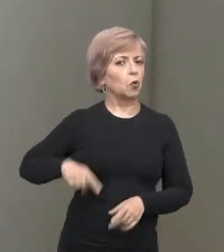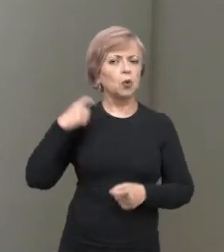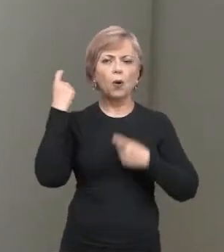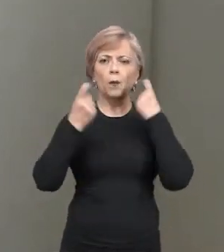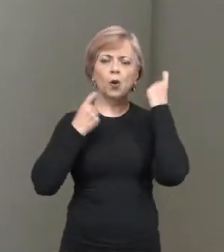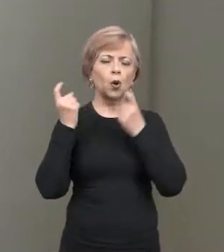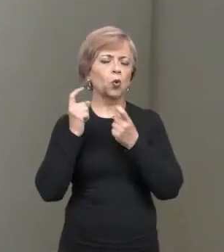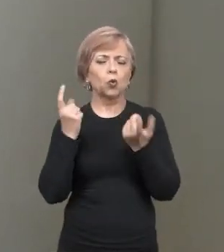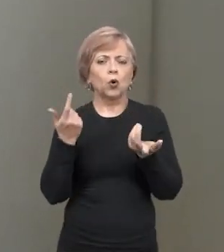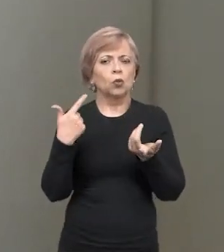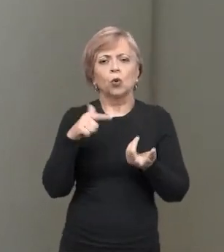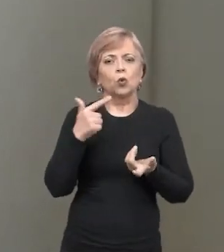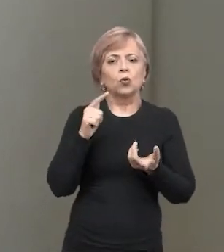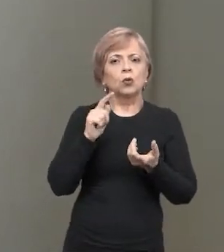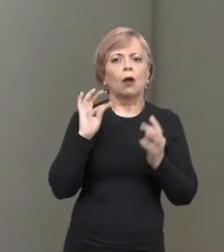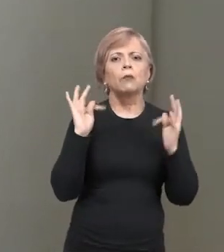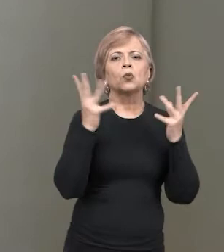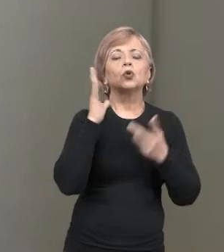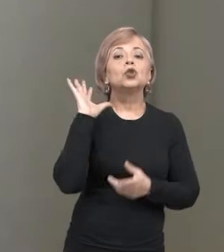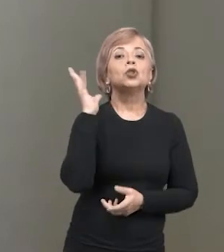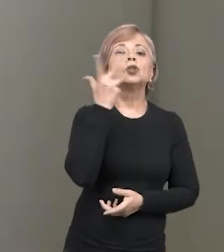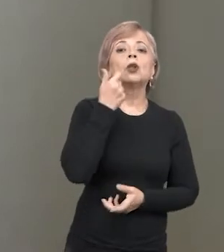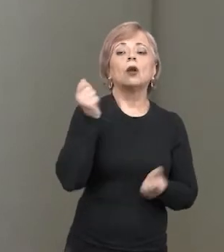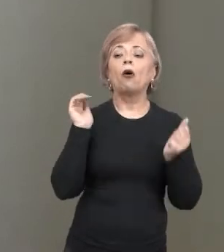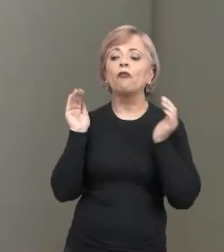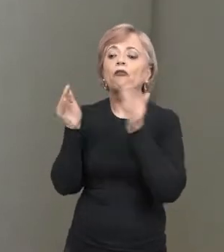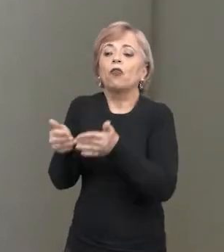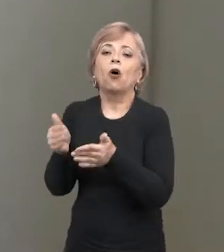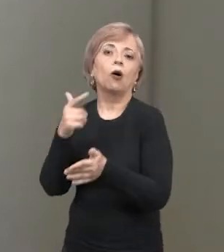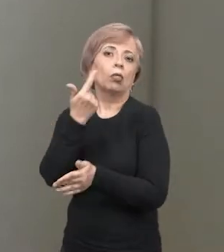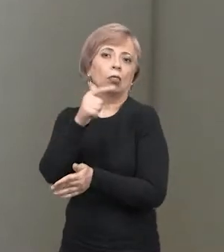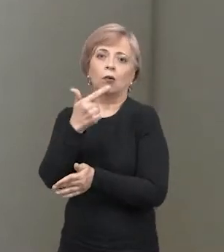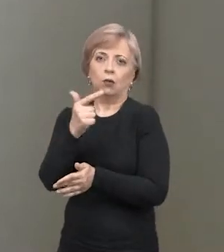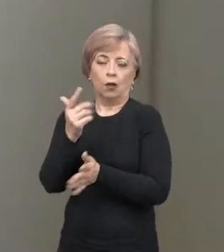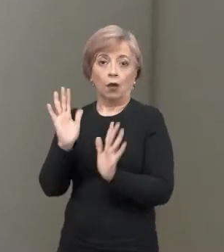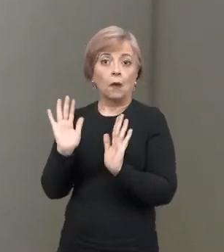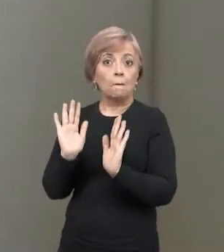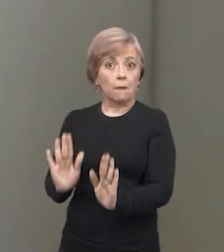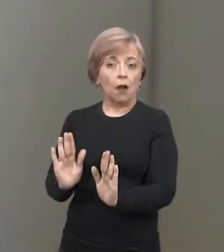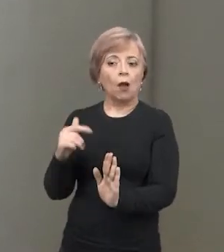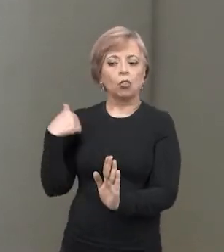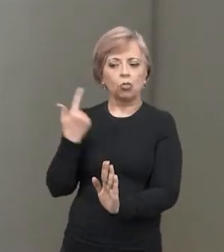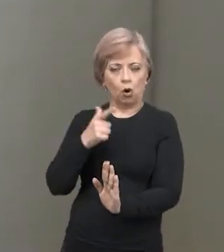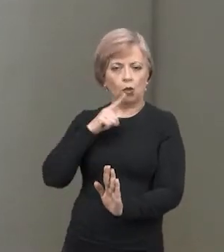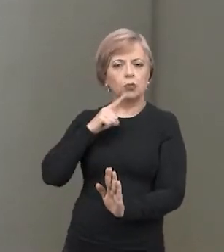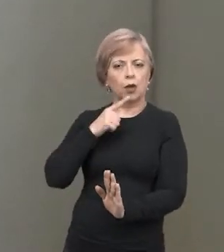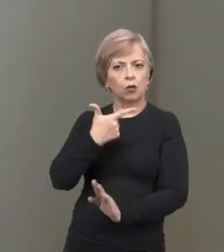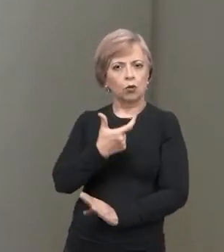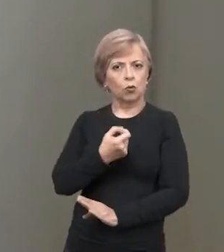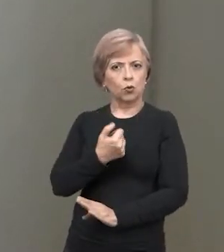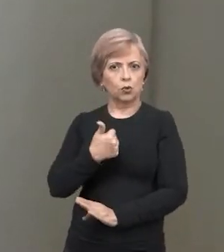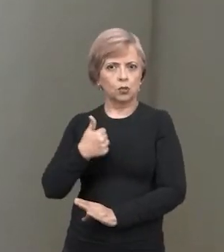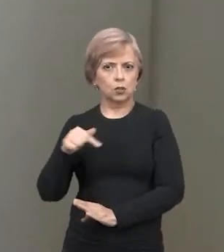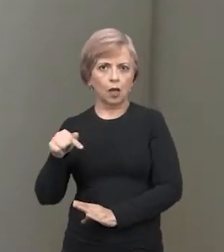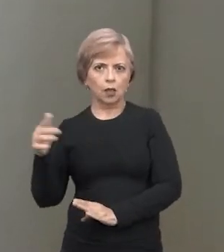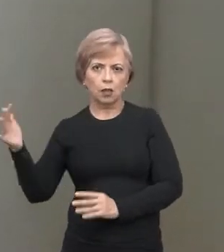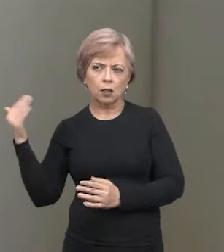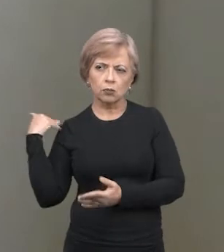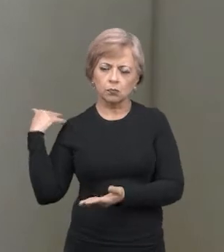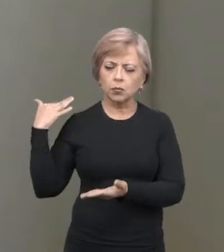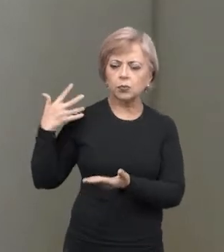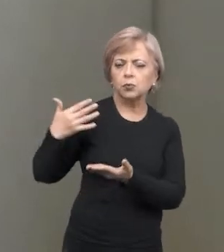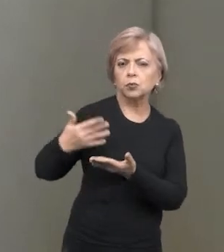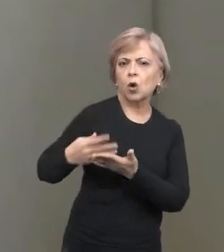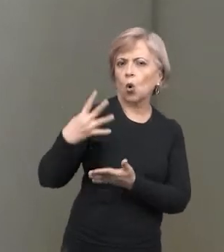não se voltou ultimamente para essa expertise. E nós temos, de 2017 para cá, então, portanto, nesses